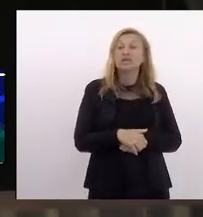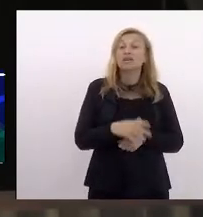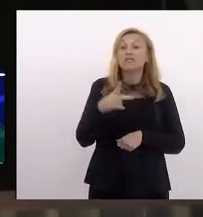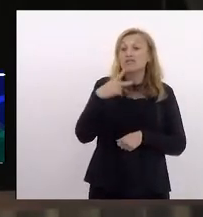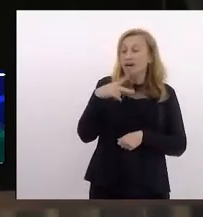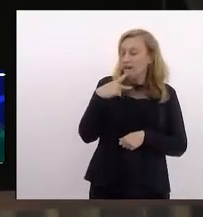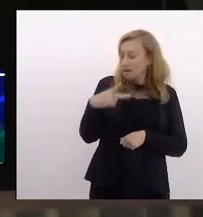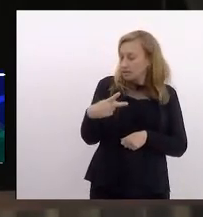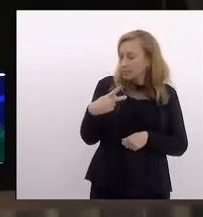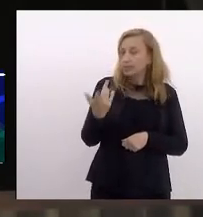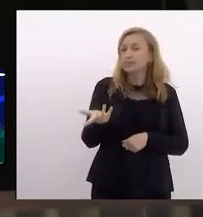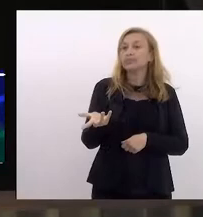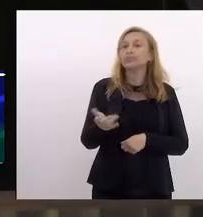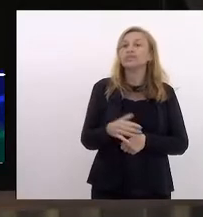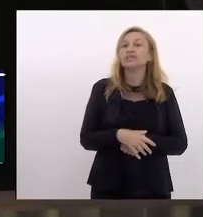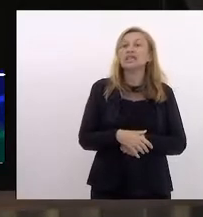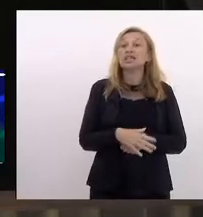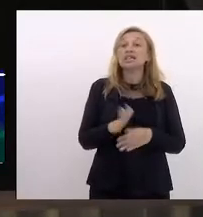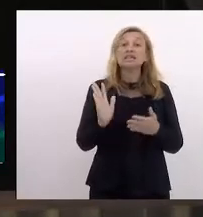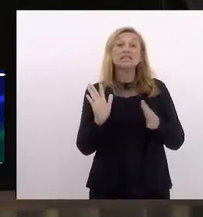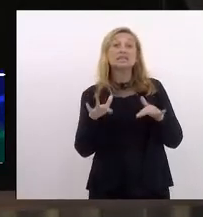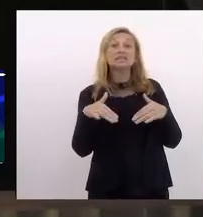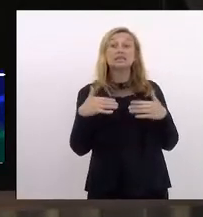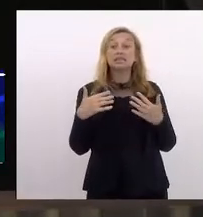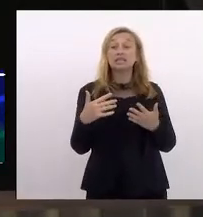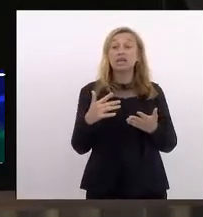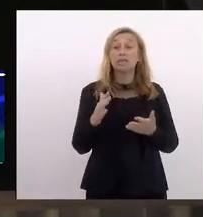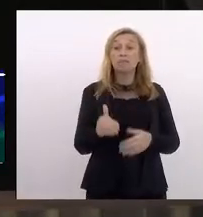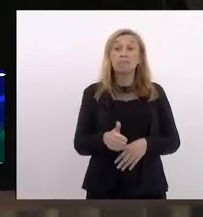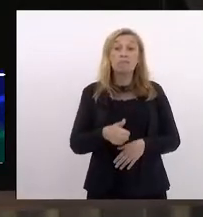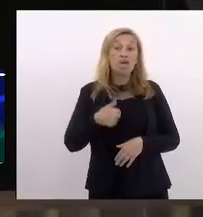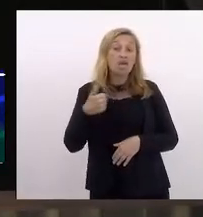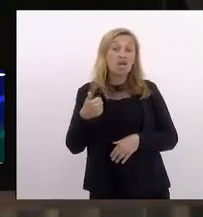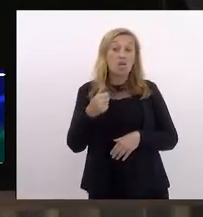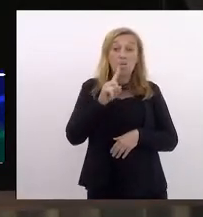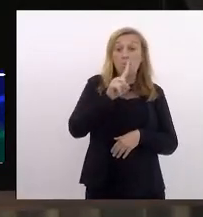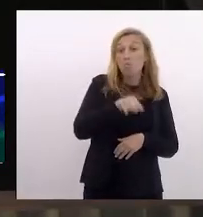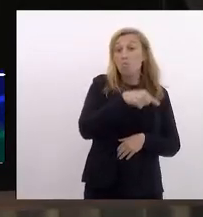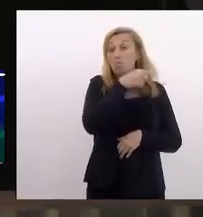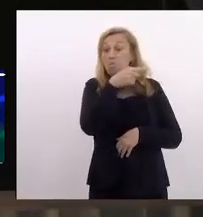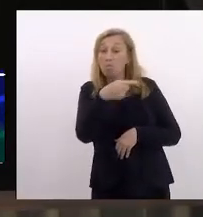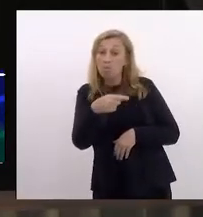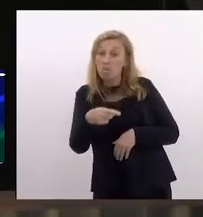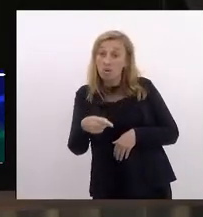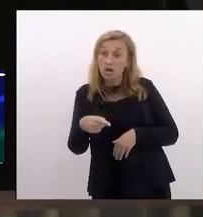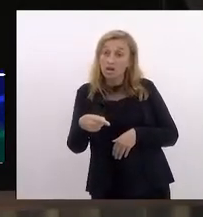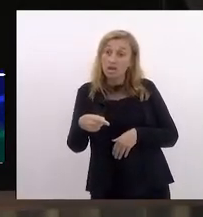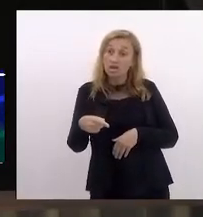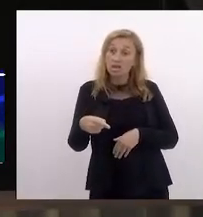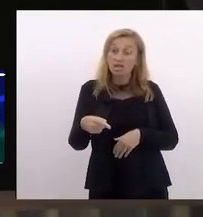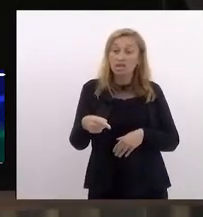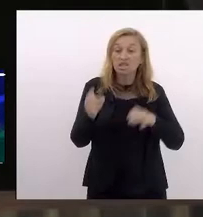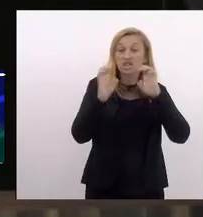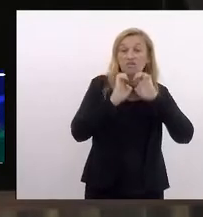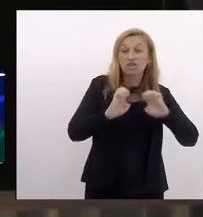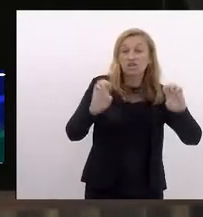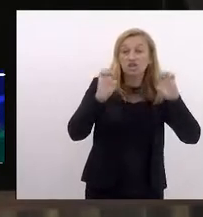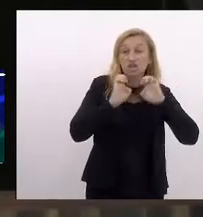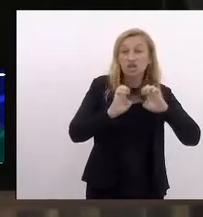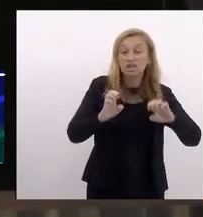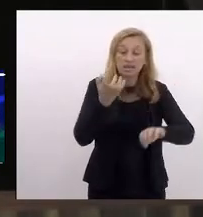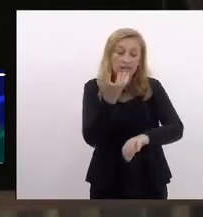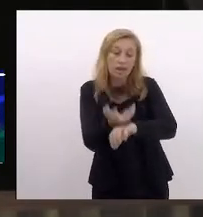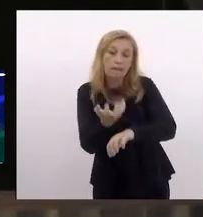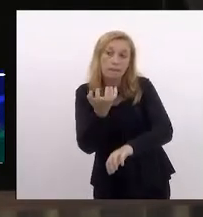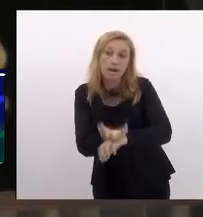dizendo insinuando que talvez nós fossemos proibidos de fazer evangelismo e